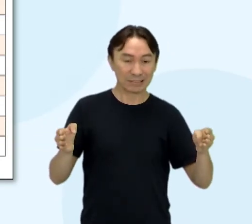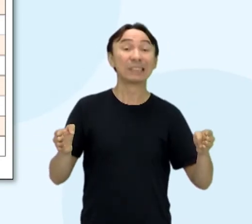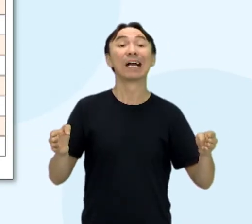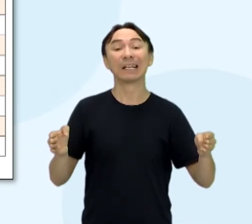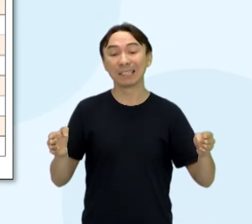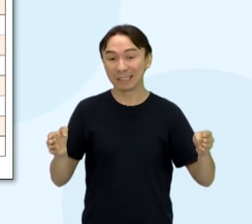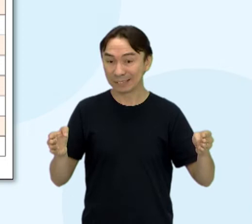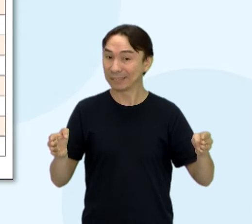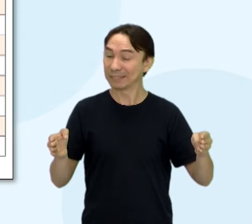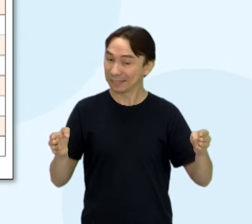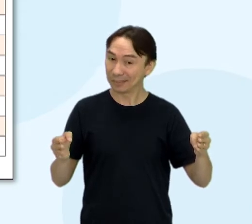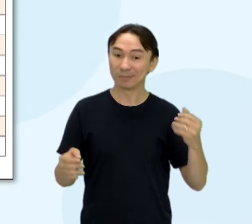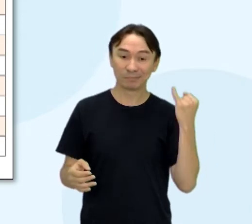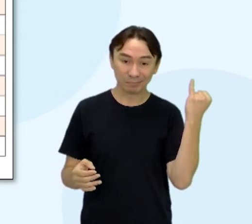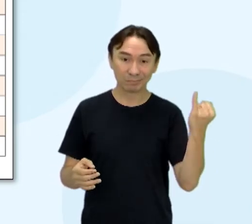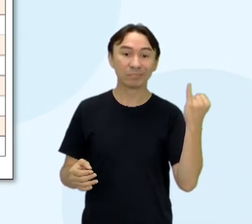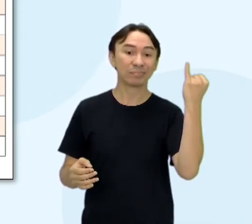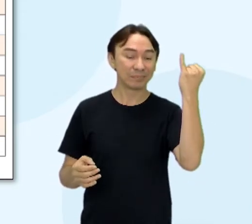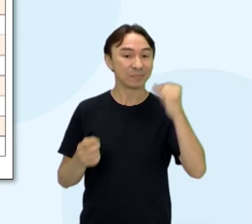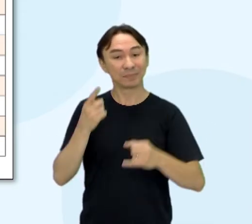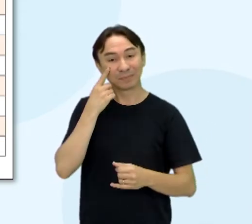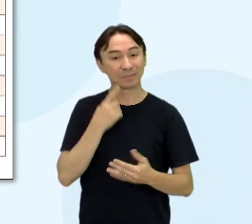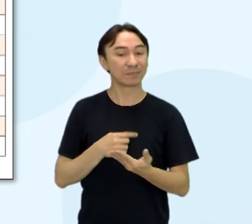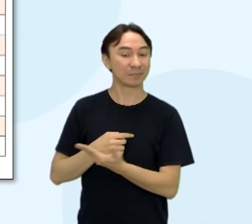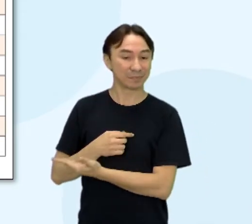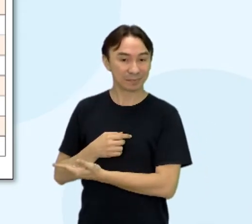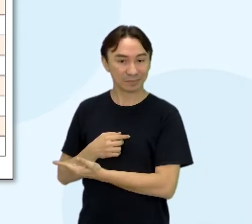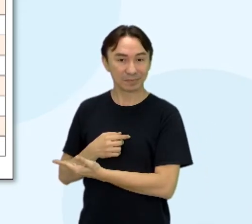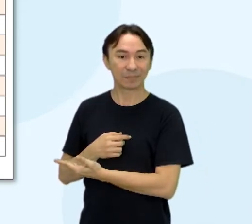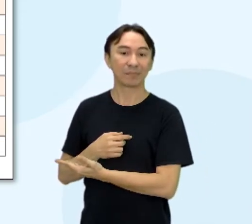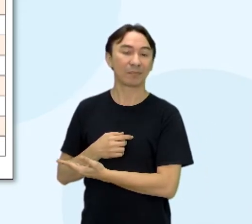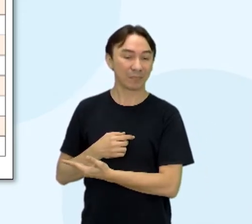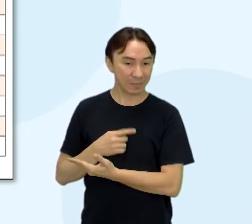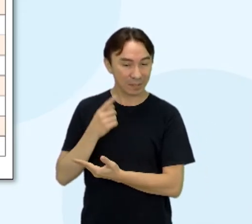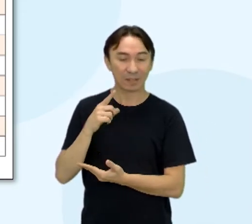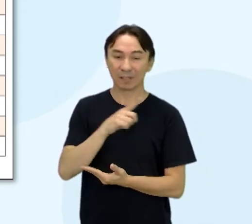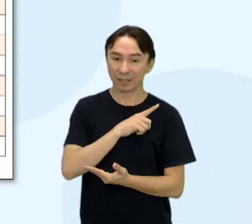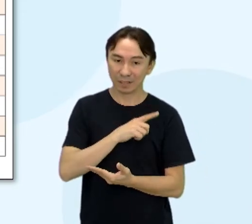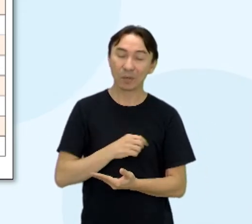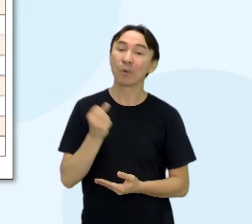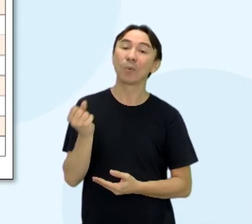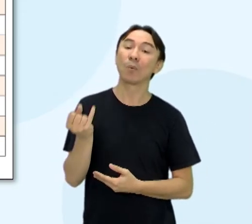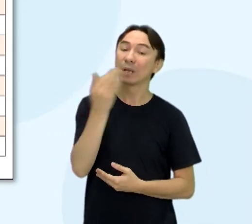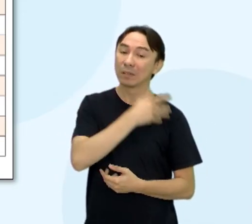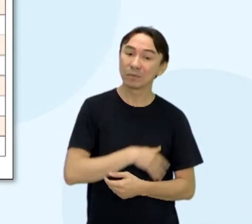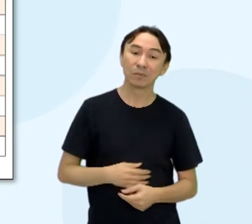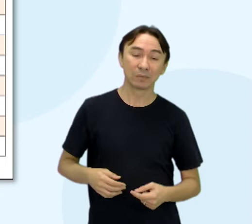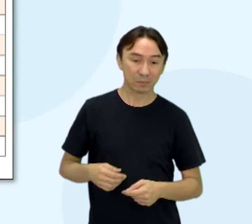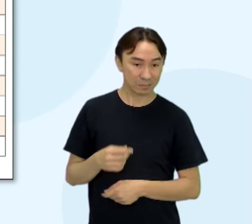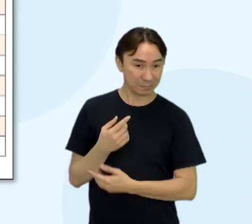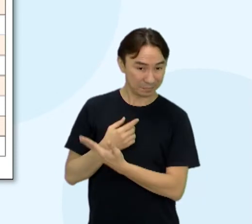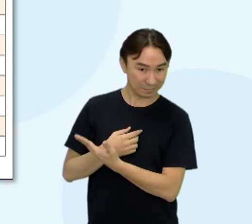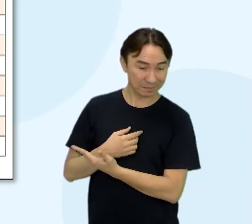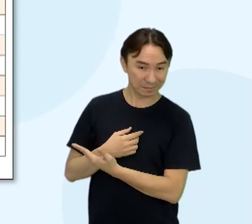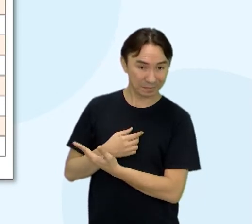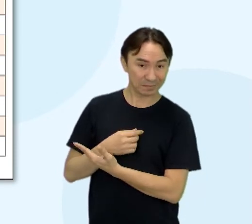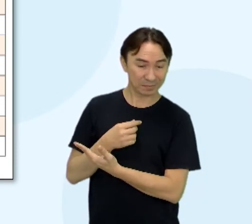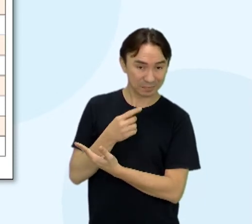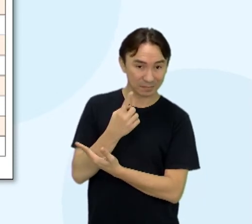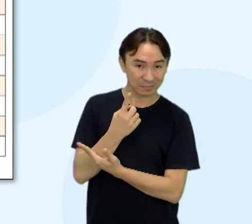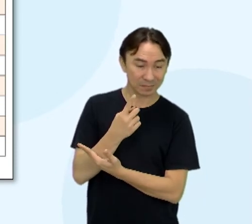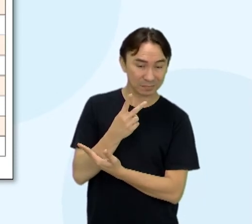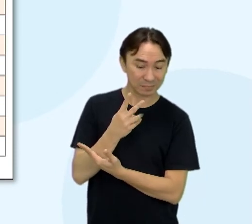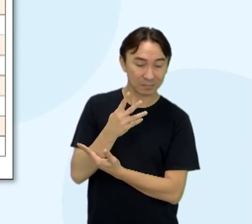é muito importante você fazer a conta certinho, ó. 2010, 1, 2, 3, 4, 5, 6,